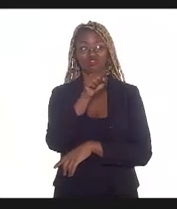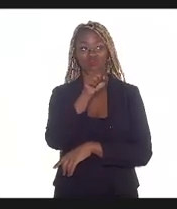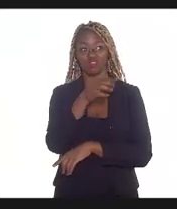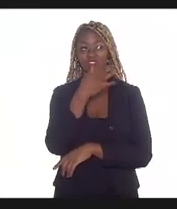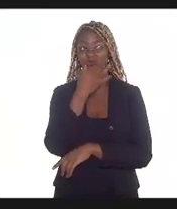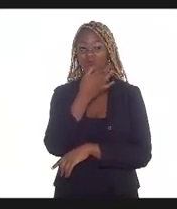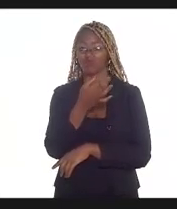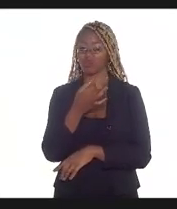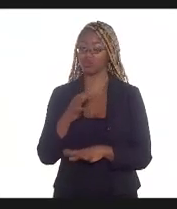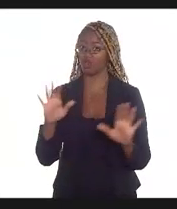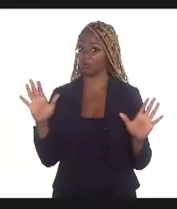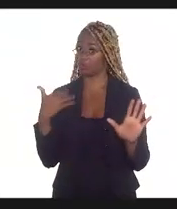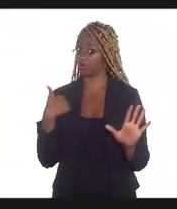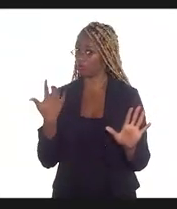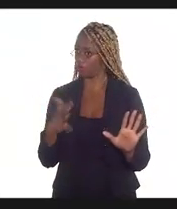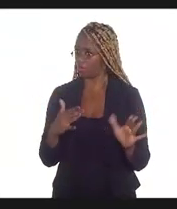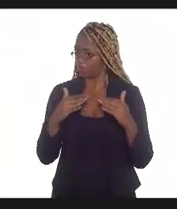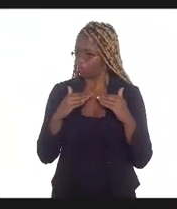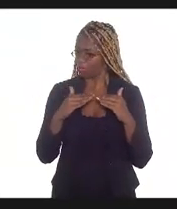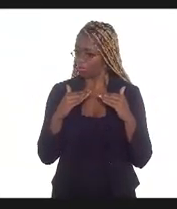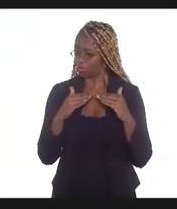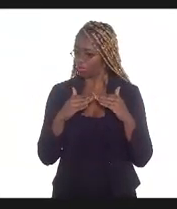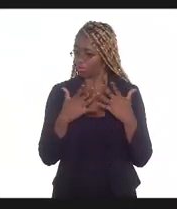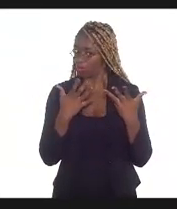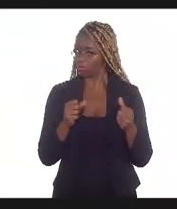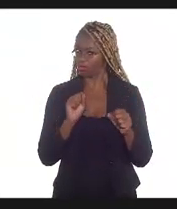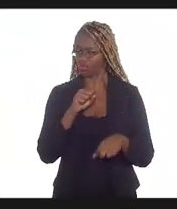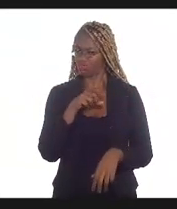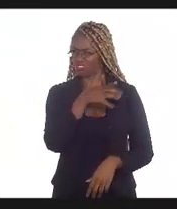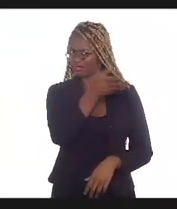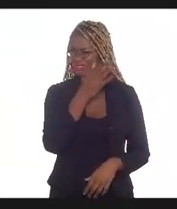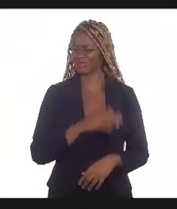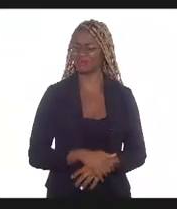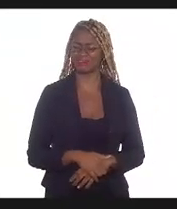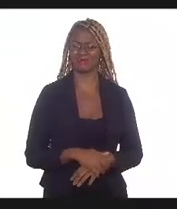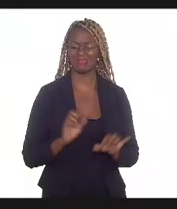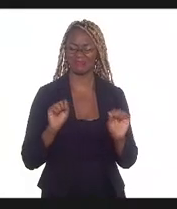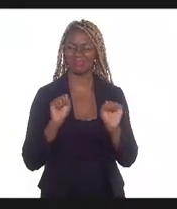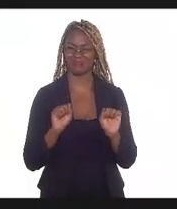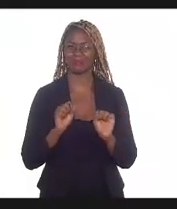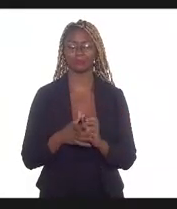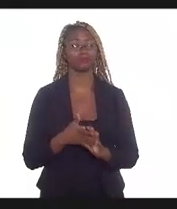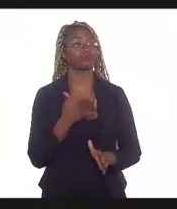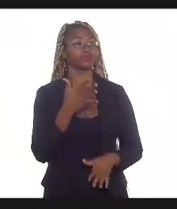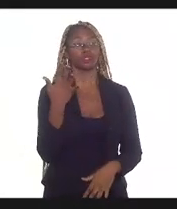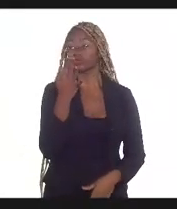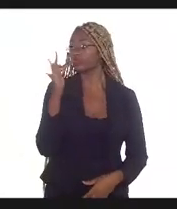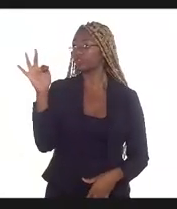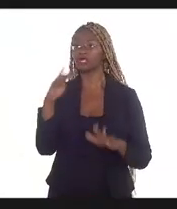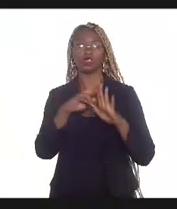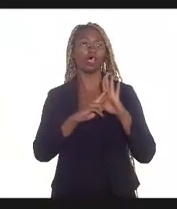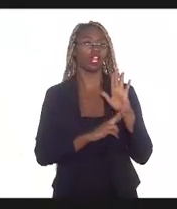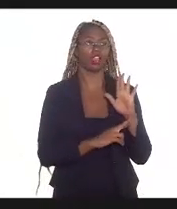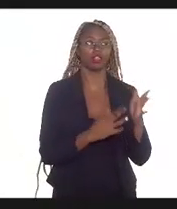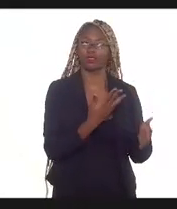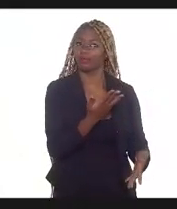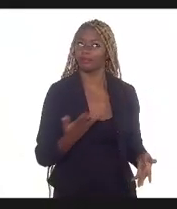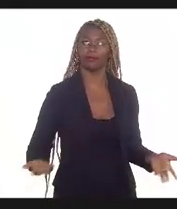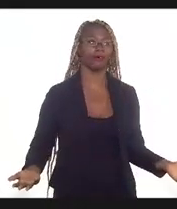momento. Está acatado. Depois do francês, no seu relatório, deputado Valdeca,